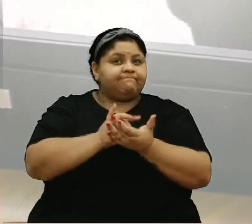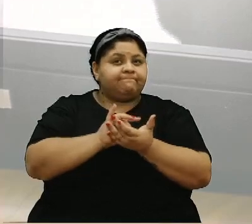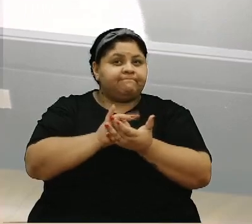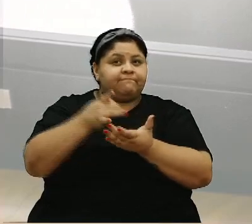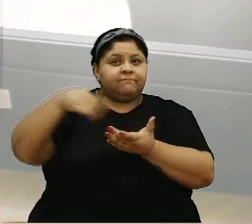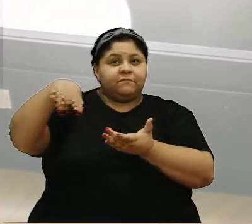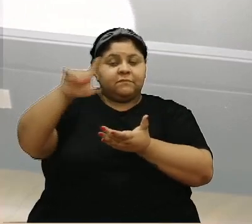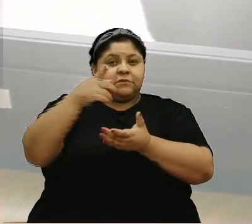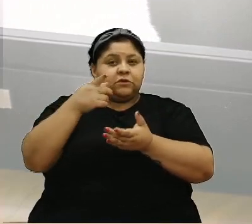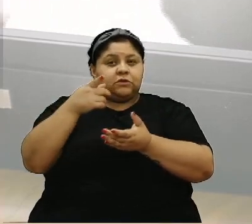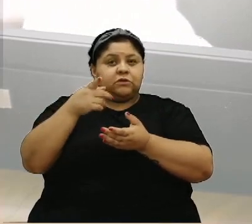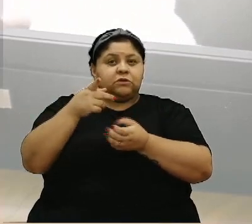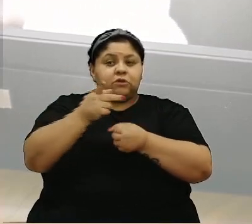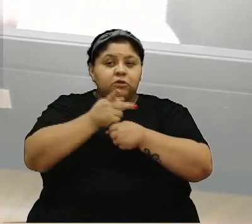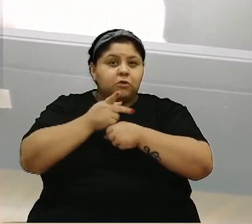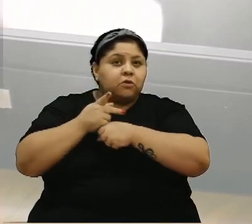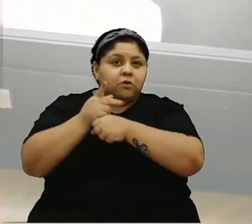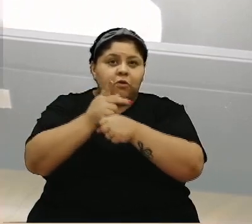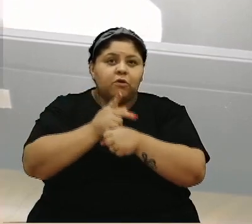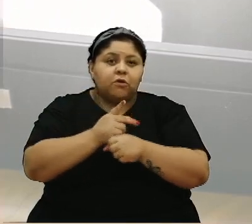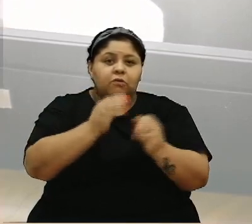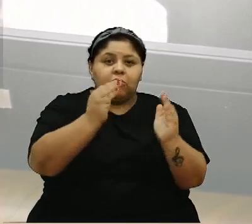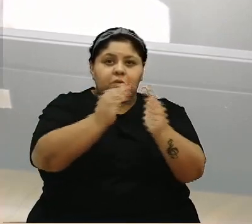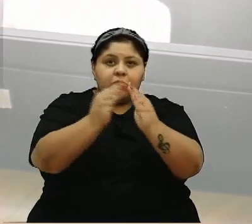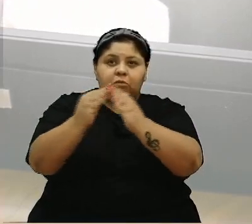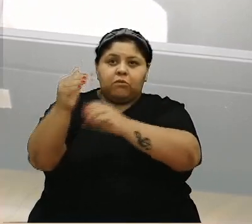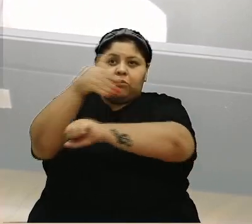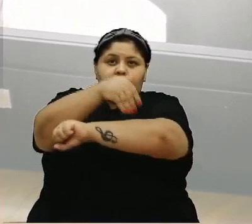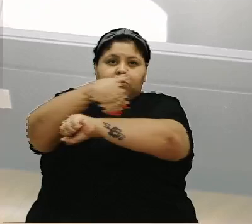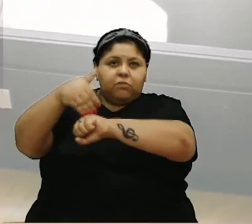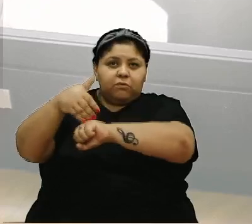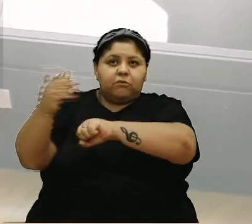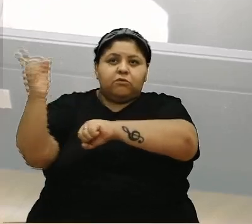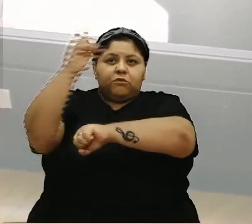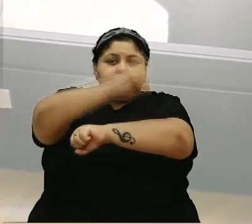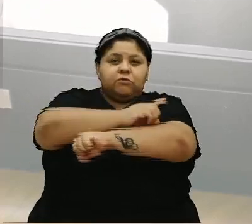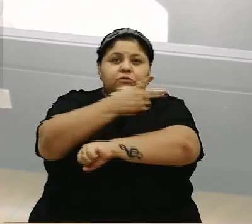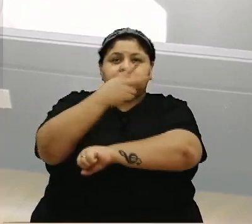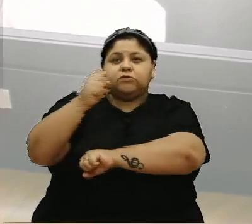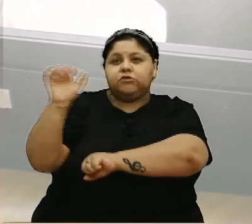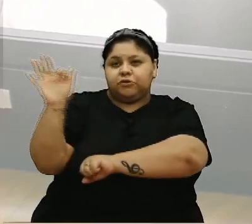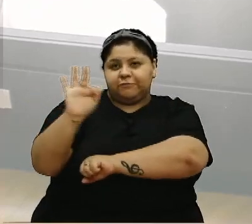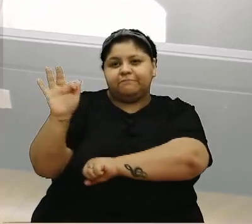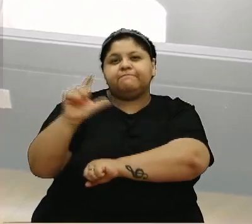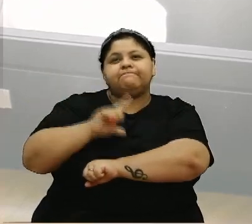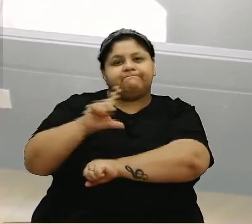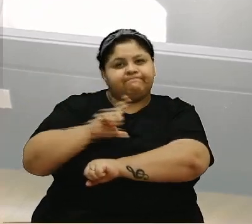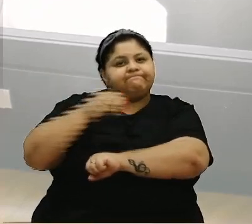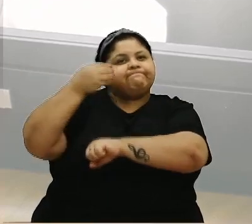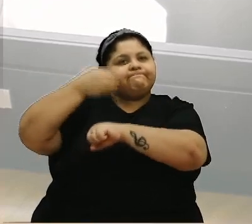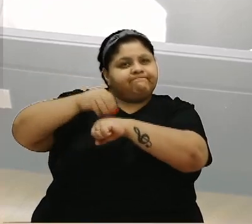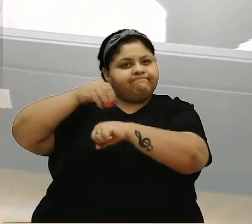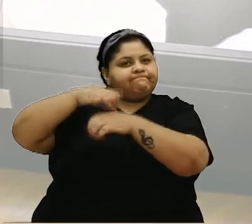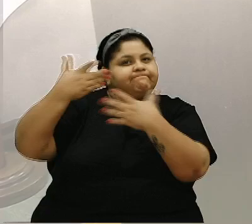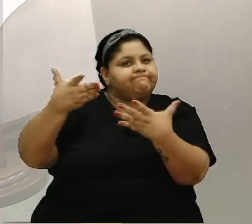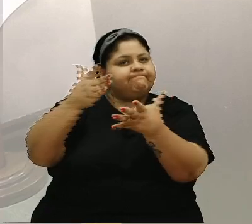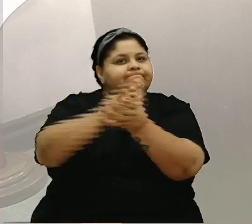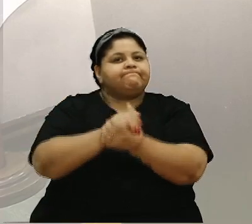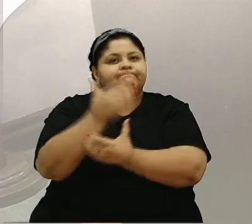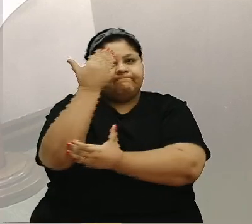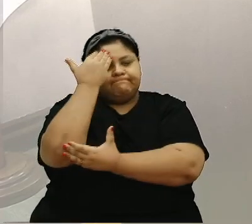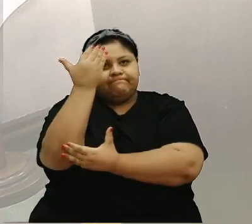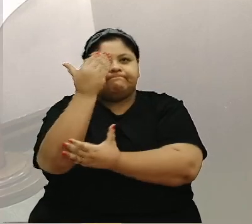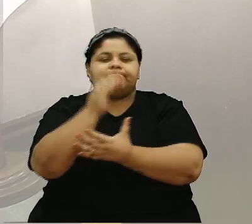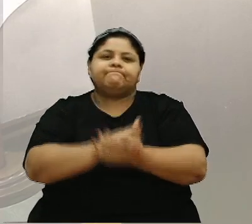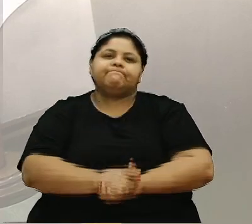fomos procurados também por esses moradores dessa rua. No dia 28 de fevereiro ainda foi feita a indicação. Obrigado, vereador